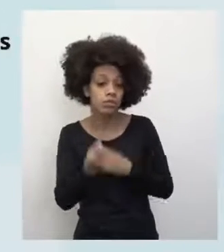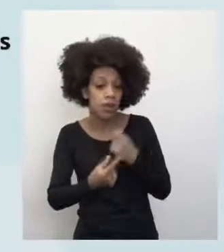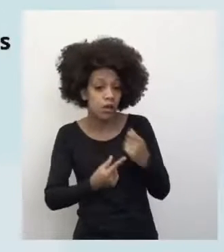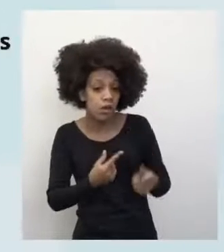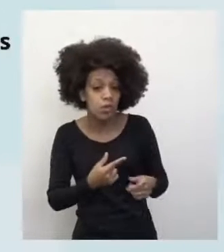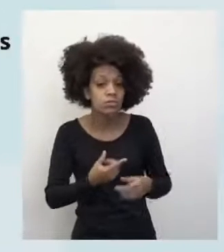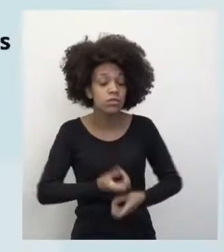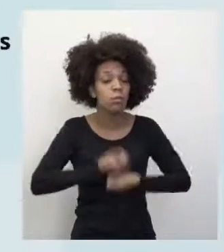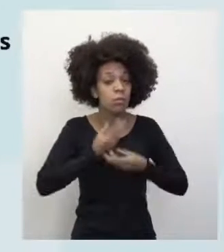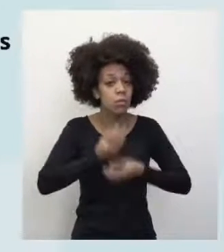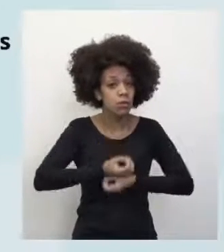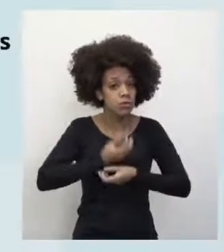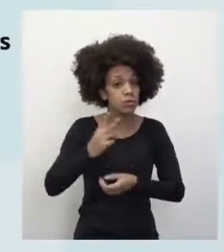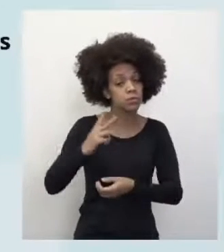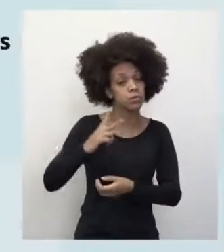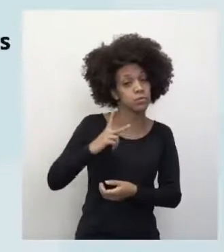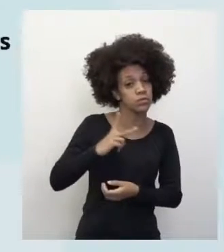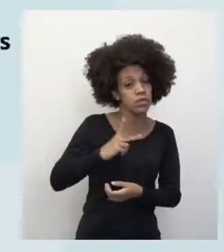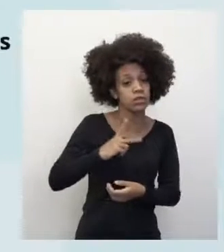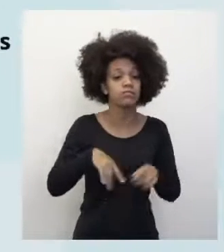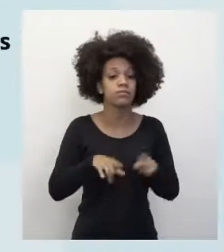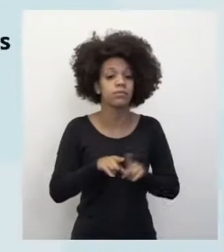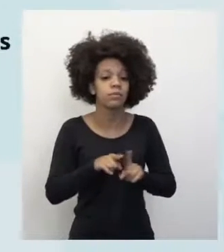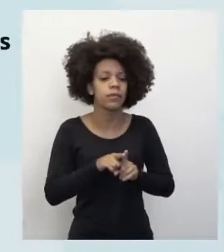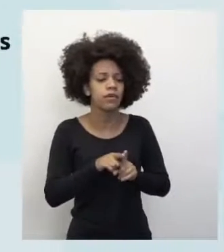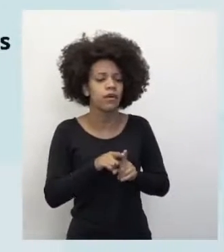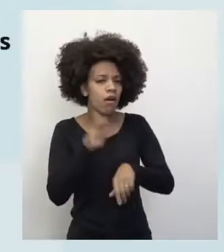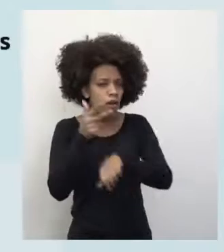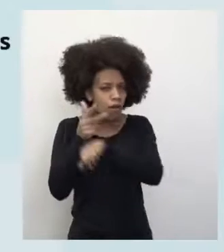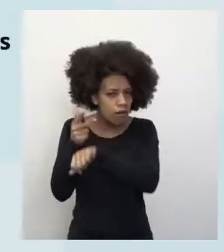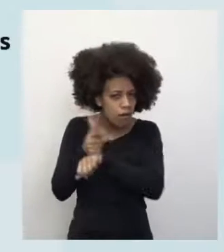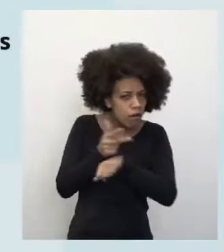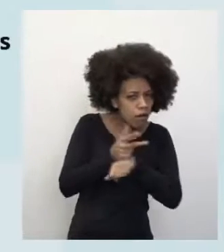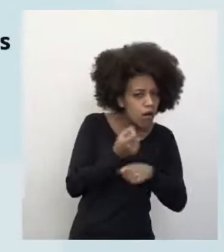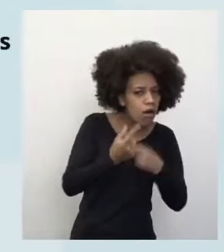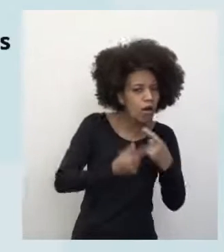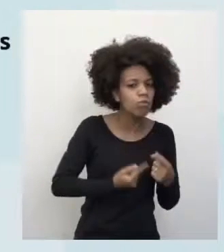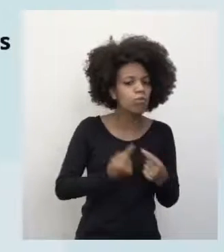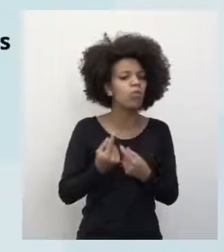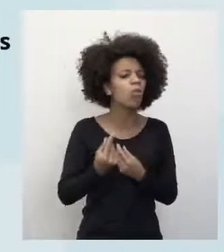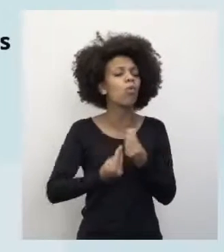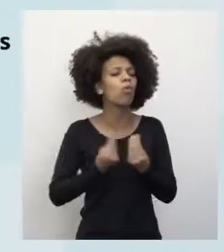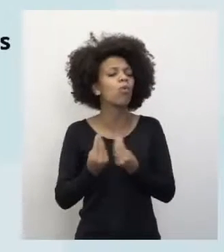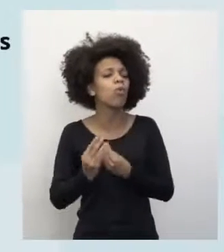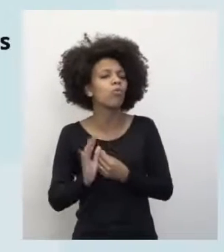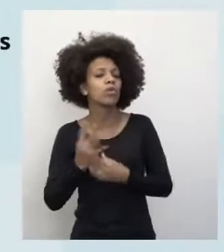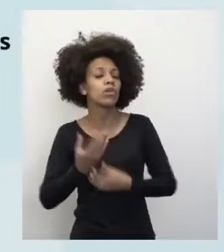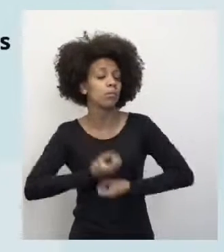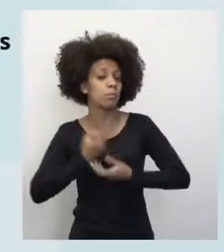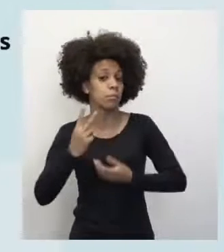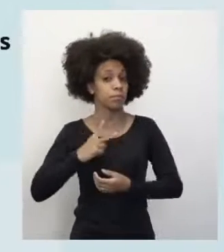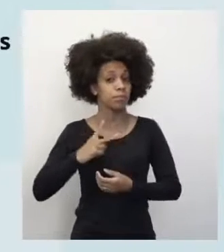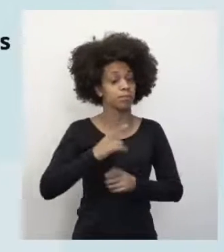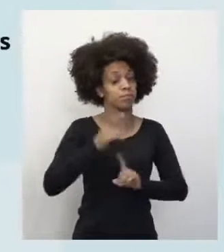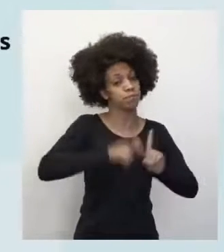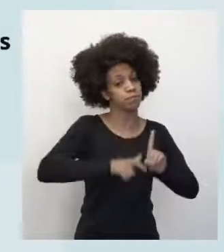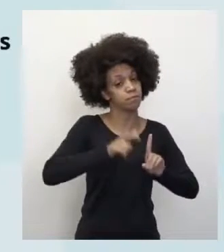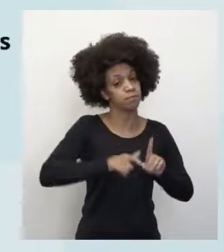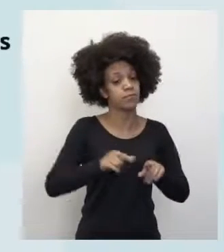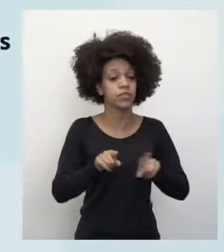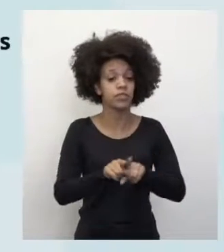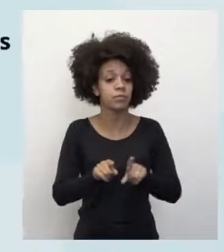alguns aspectos da poética pessoal, apreciamos alguns vídeos com ideias do que podem ser poéticas pessoais dos autores